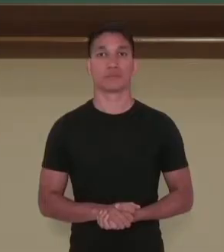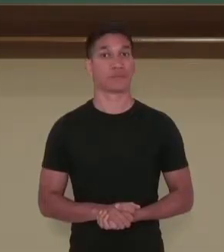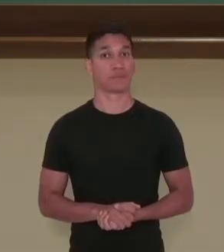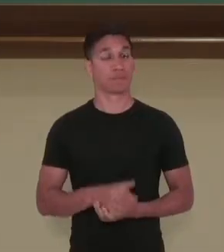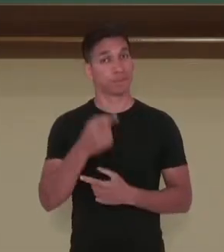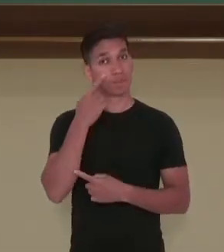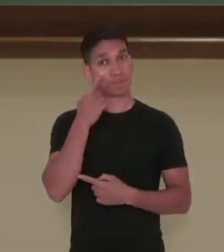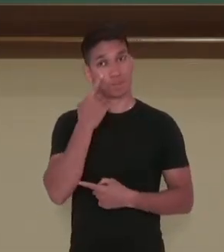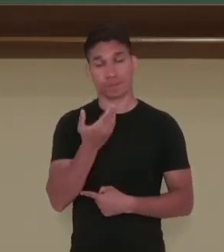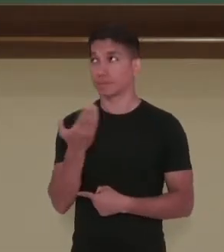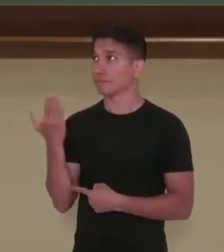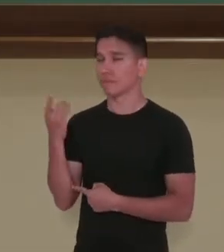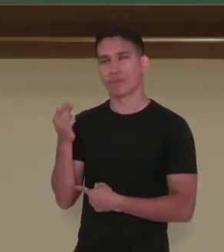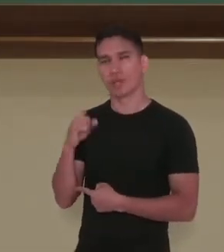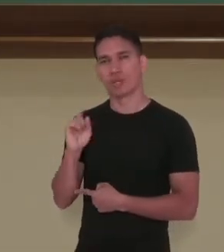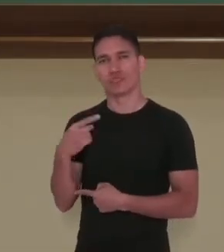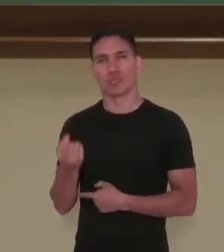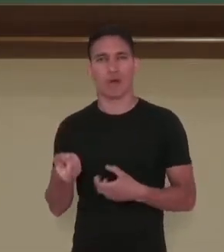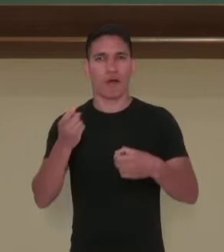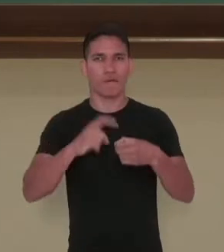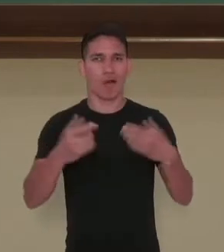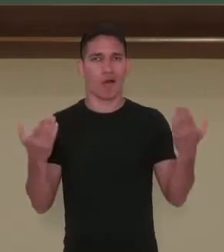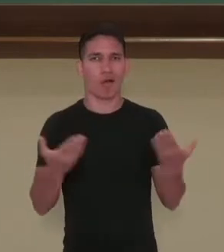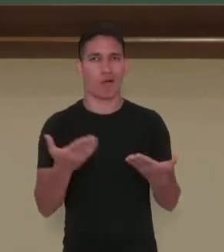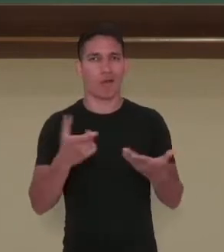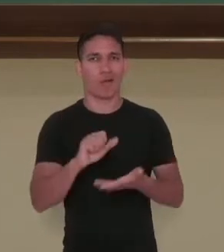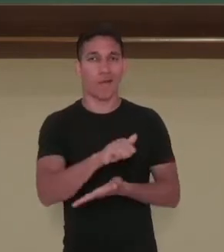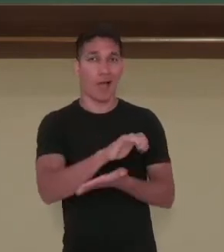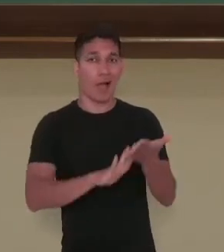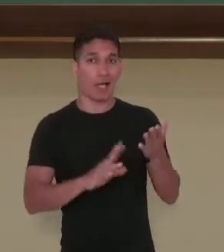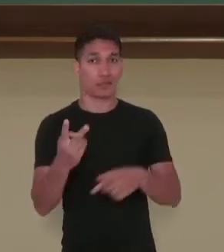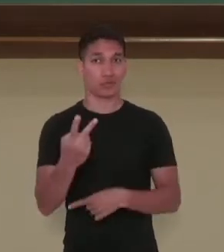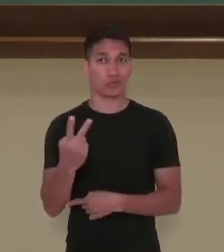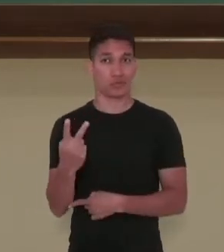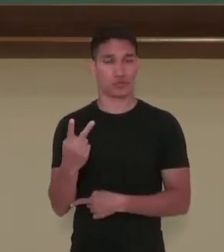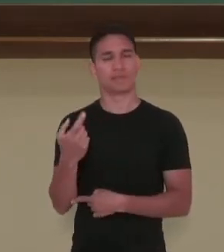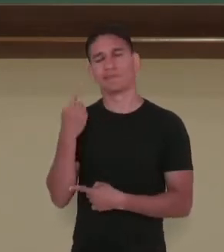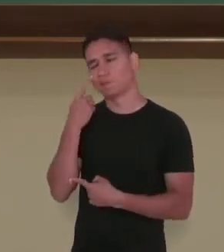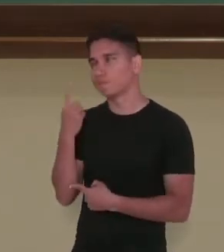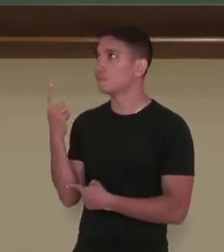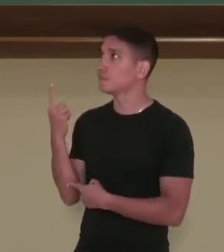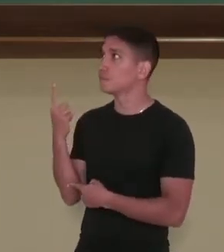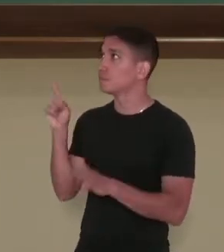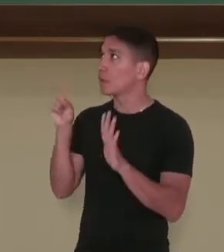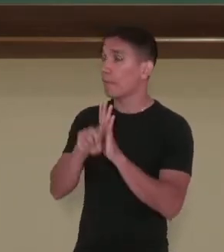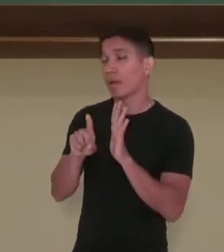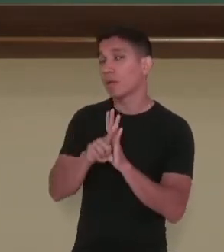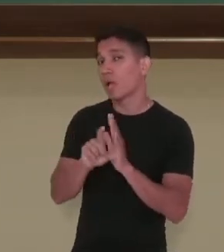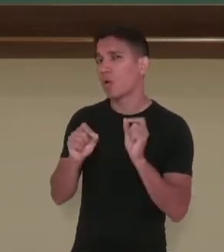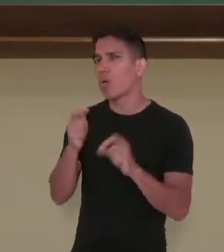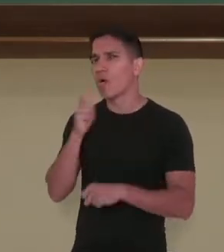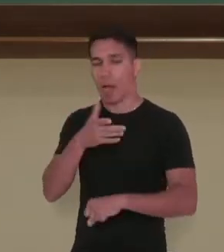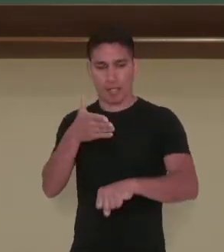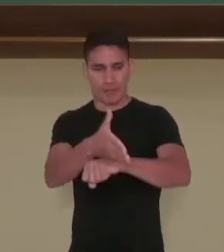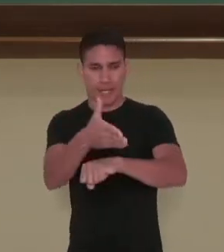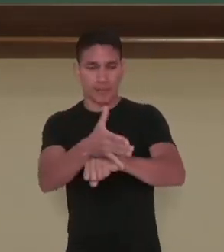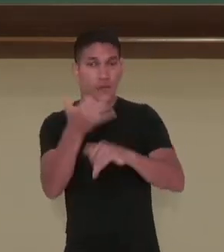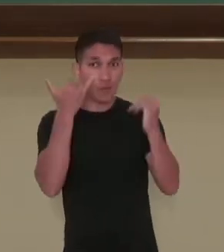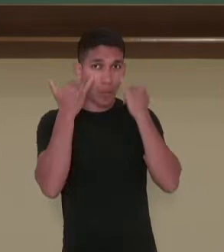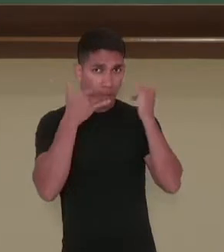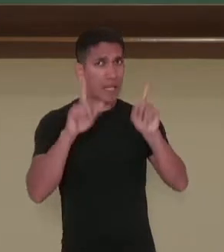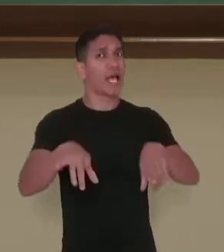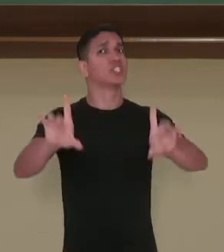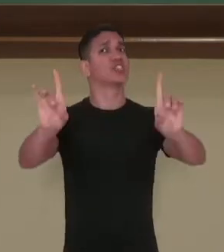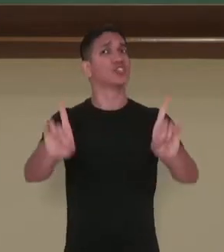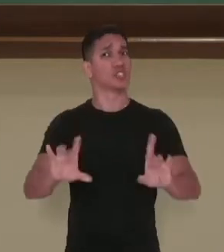Olha só, voltando aqui à atividade 2, a questão é: o acesso à informação é um